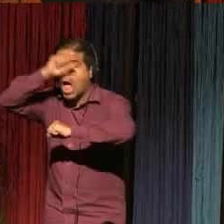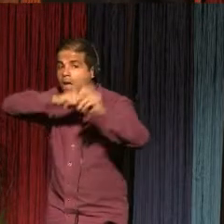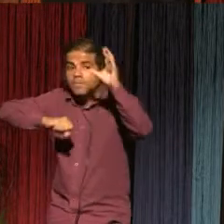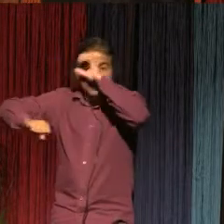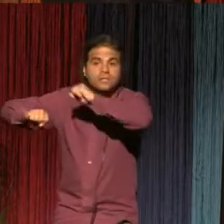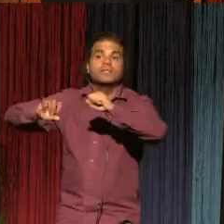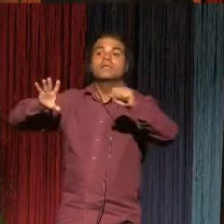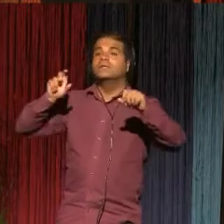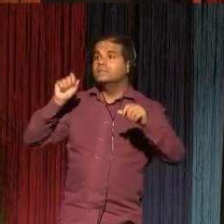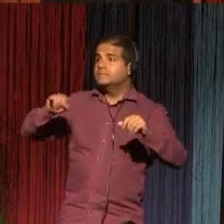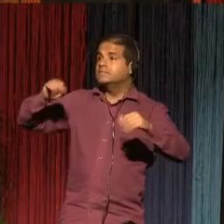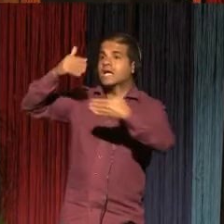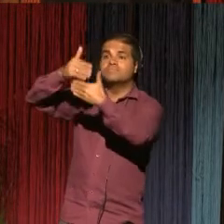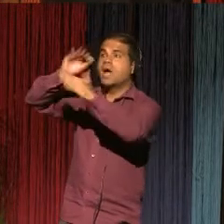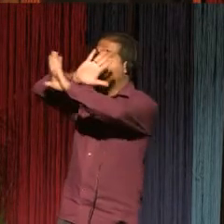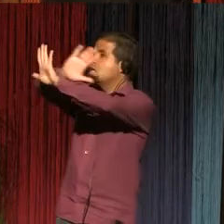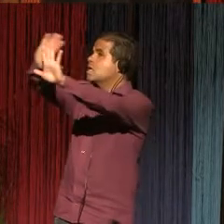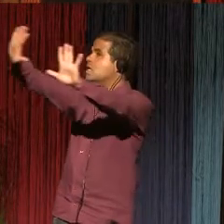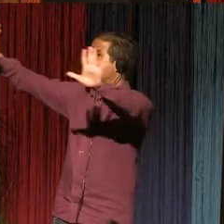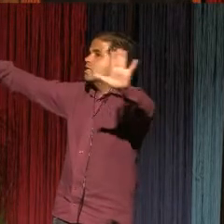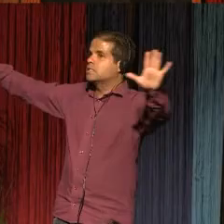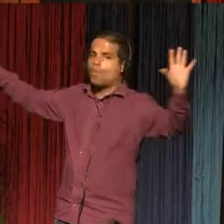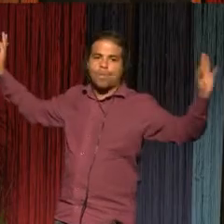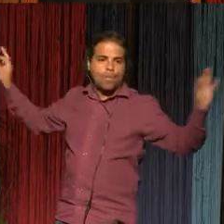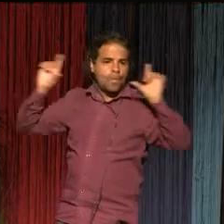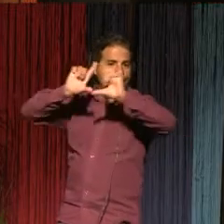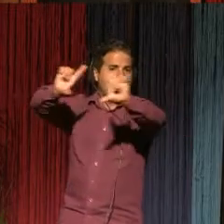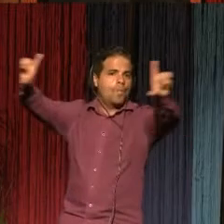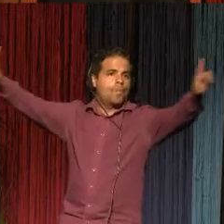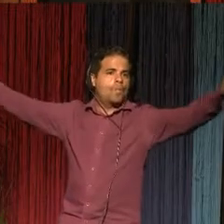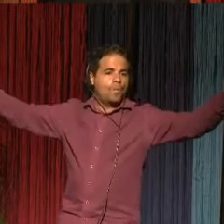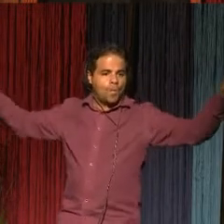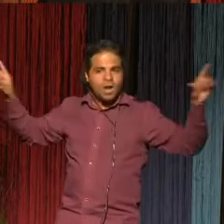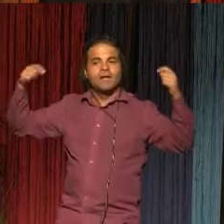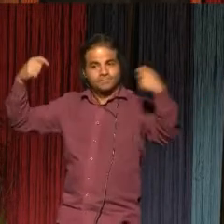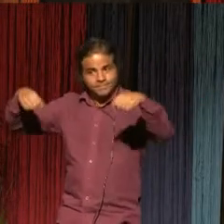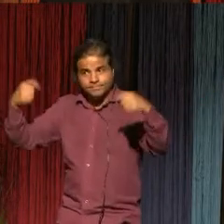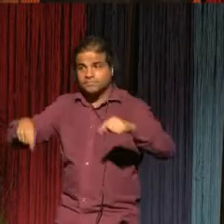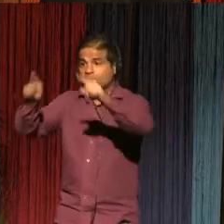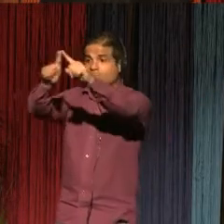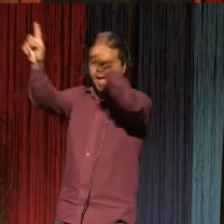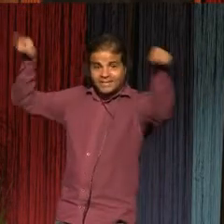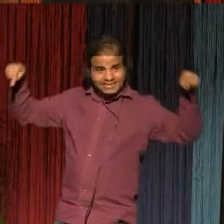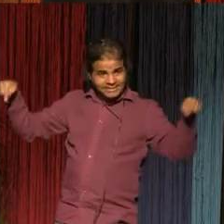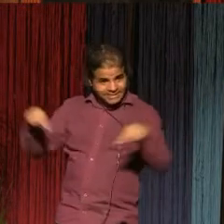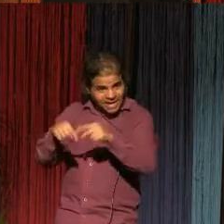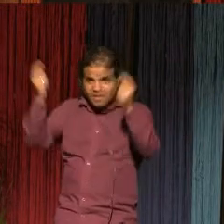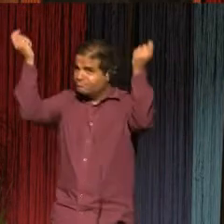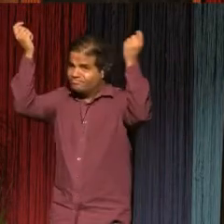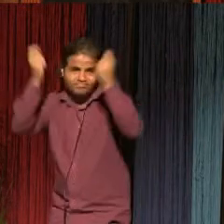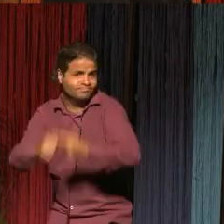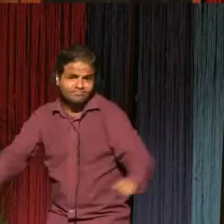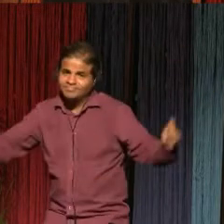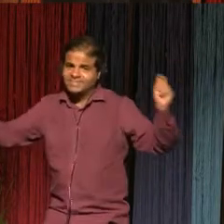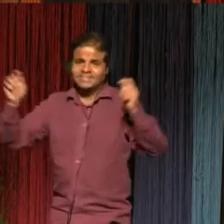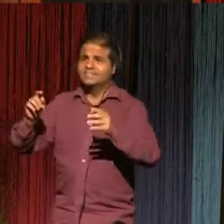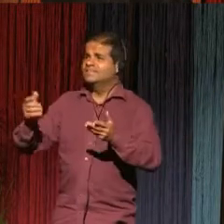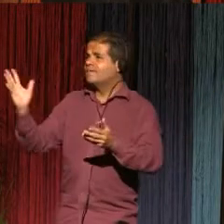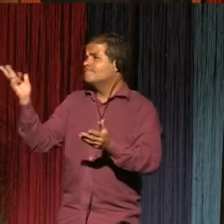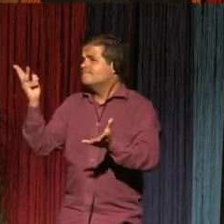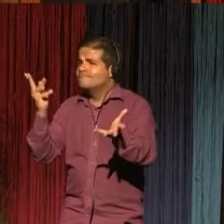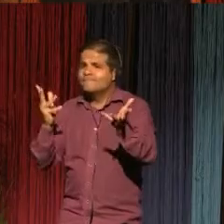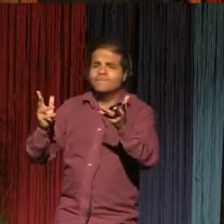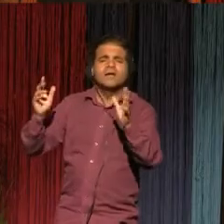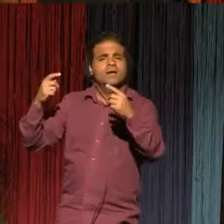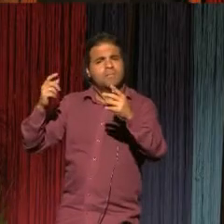mais quando as paredes estão sem nada. A sala não precisa ser pouco atraente.